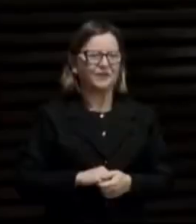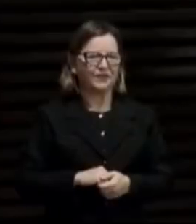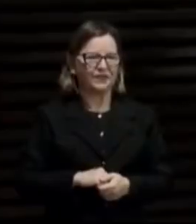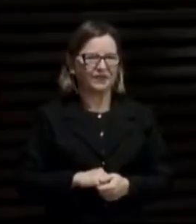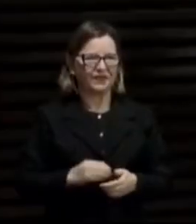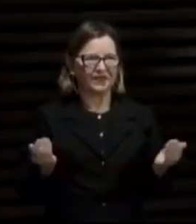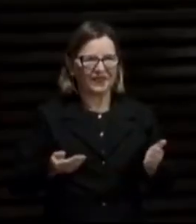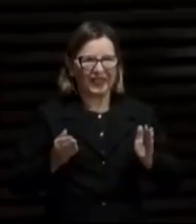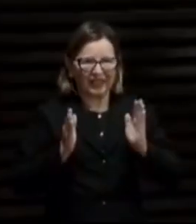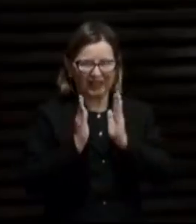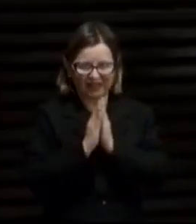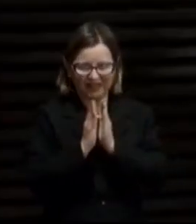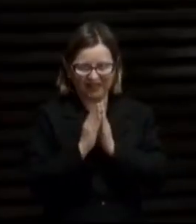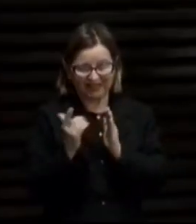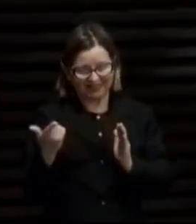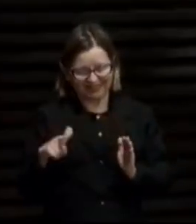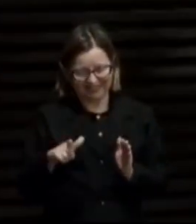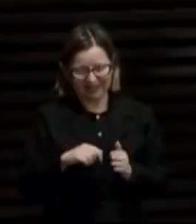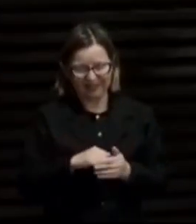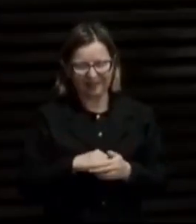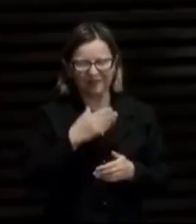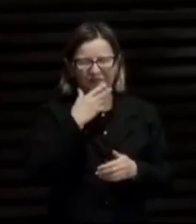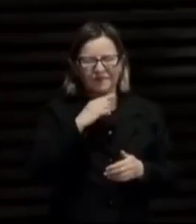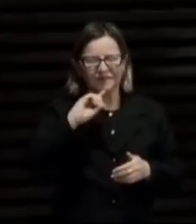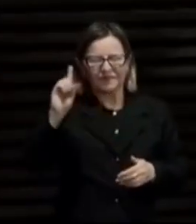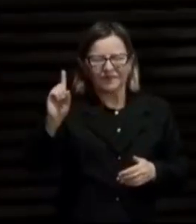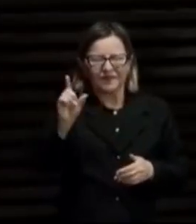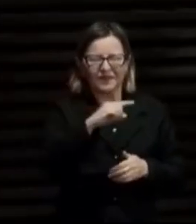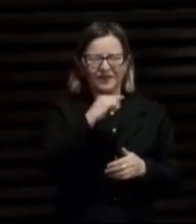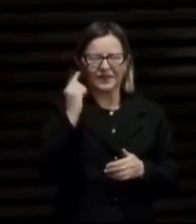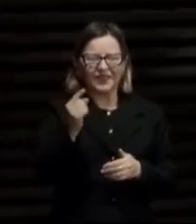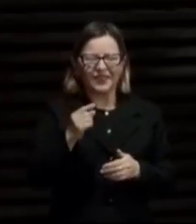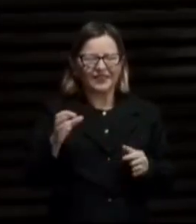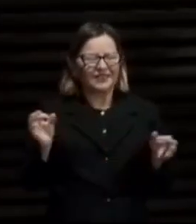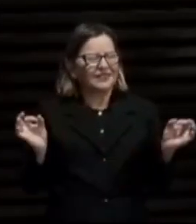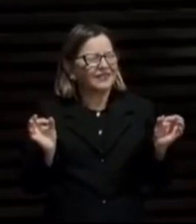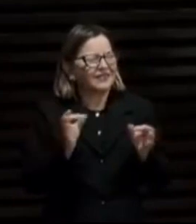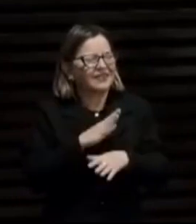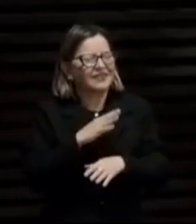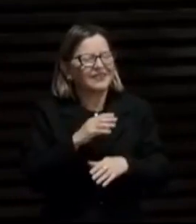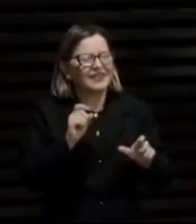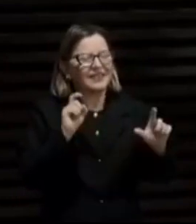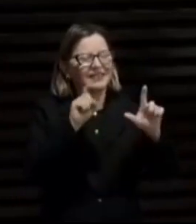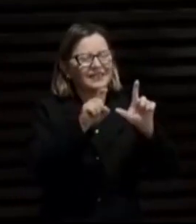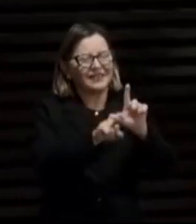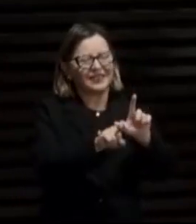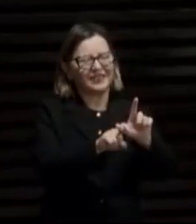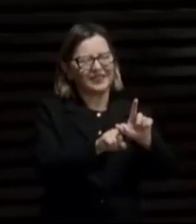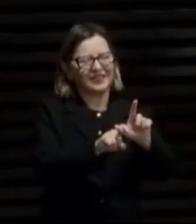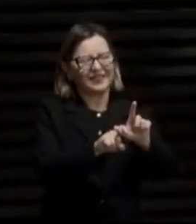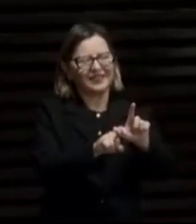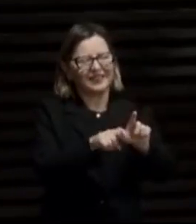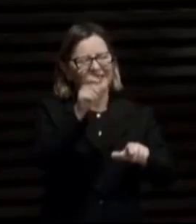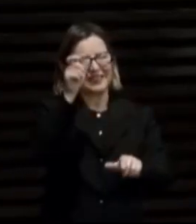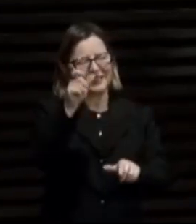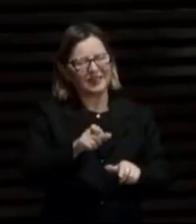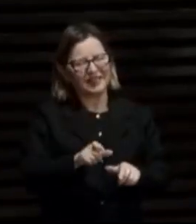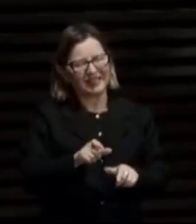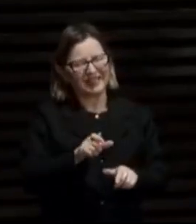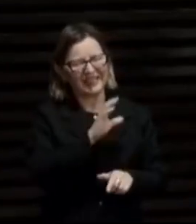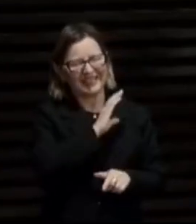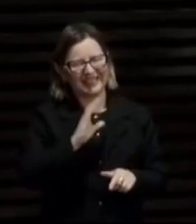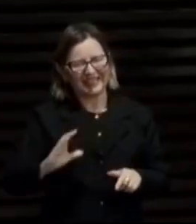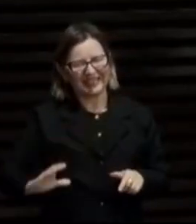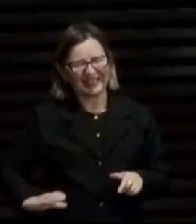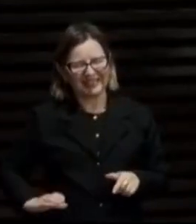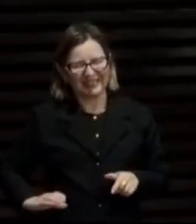Vamos orar mais uma vez, irmãos? Paizinho, nós somos totalmente dependentes da pessoa de Cristo,